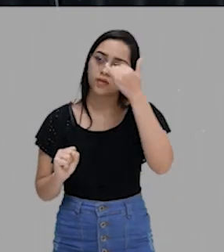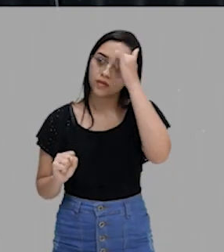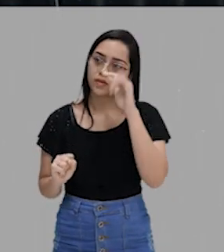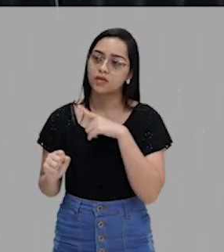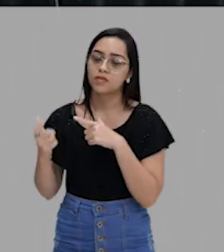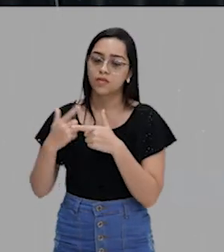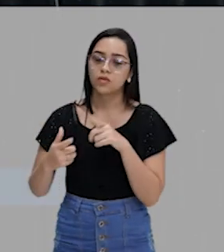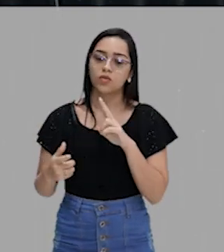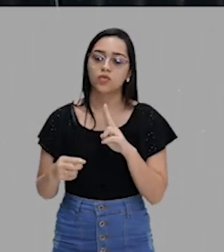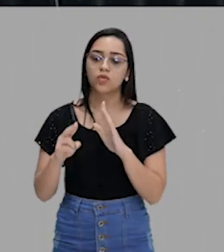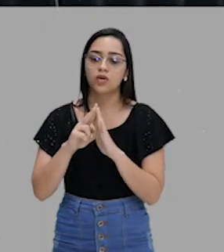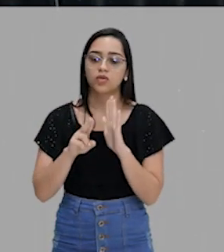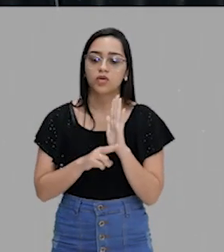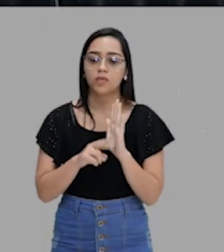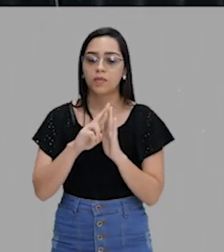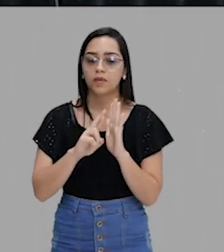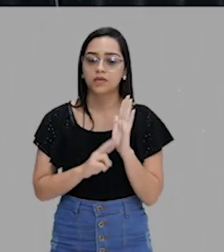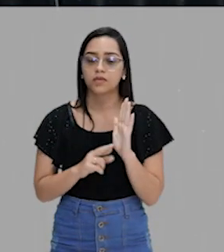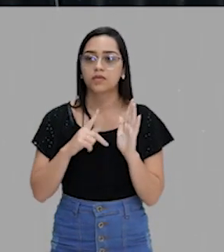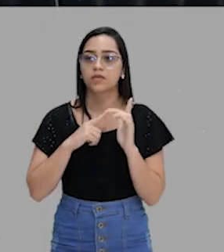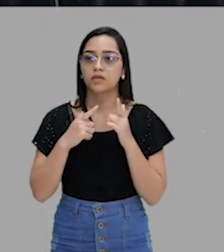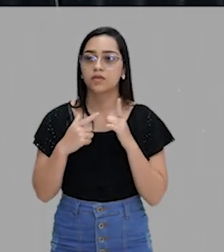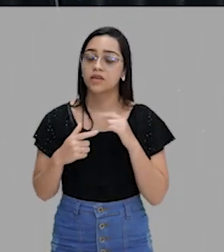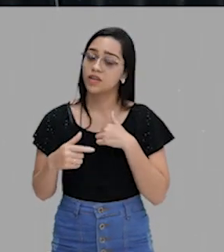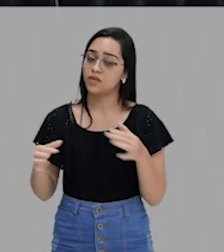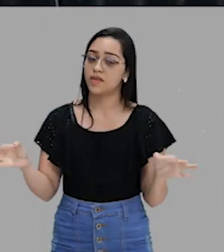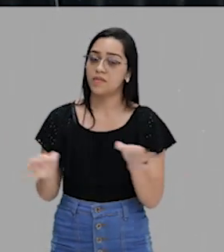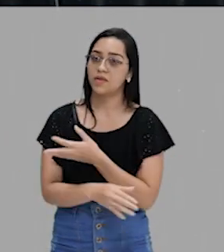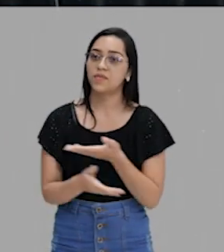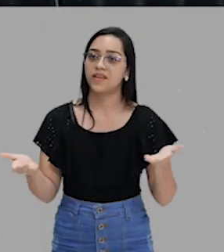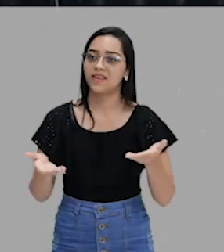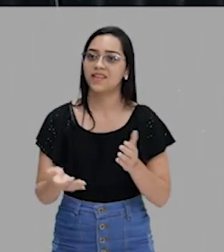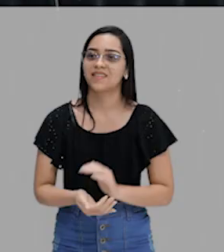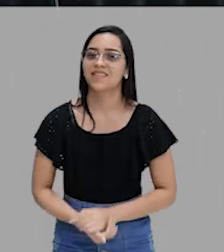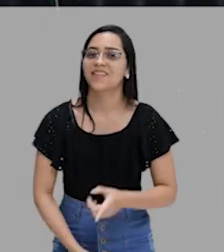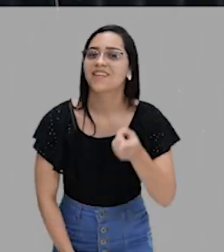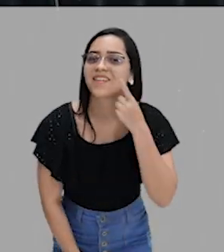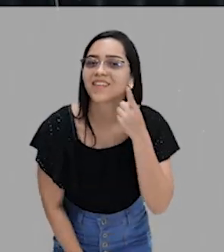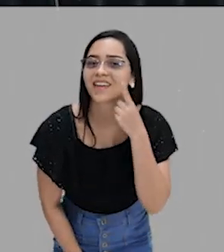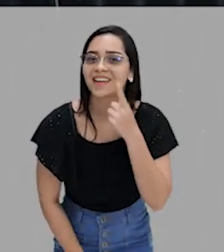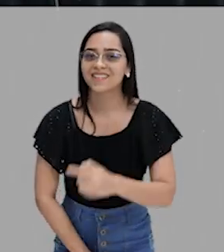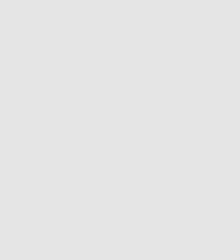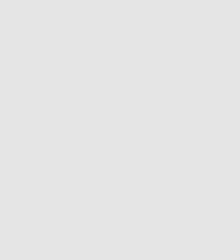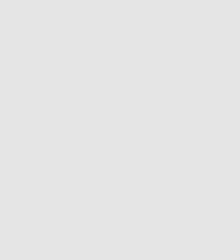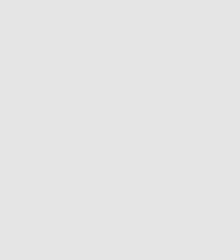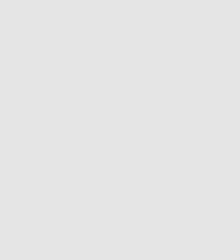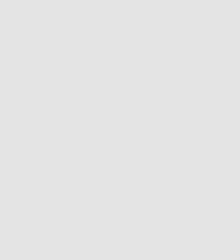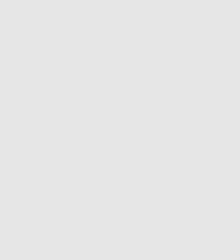tipo de problema, a gente usa a norma padrão da língua e eu fico por aqui. Compliquei?